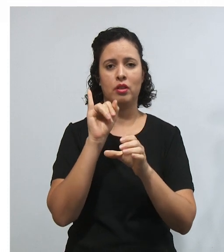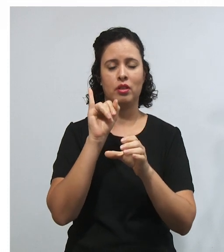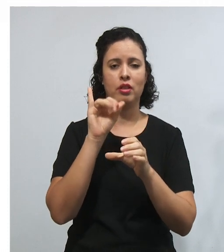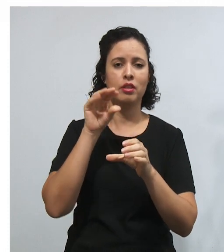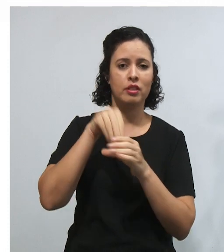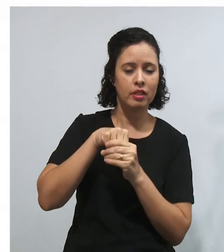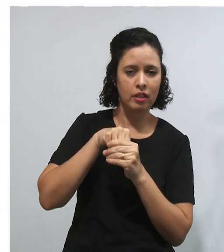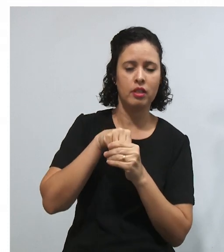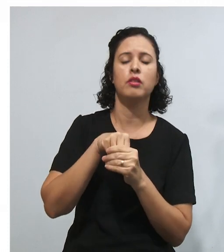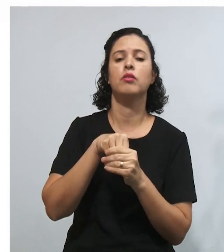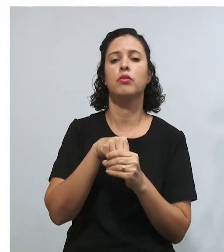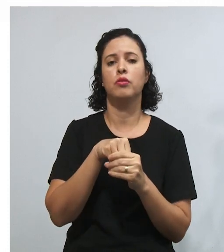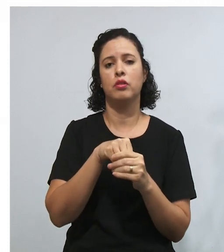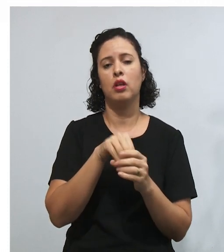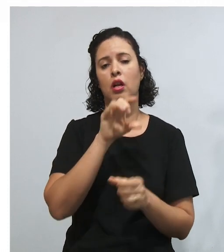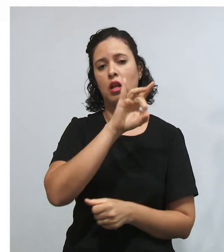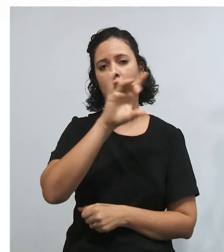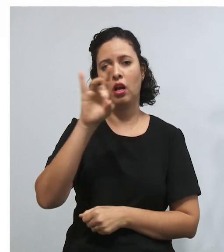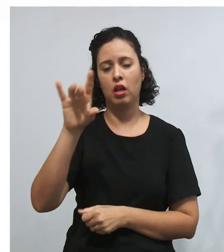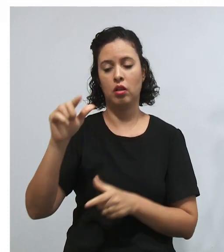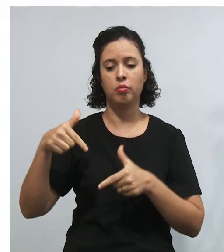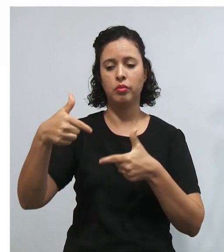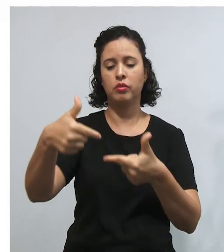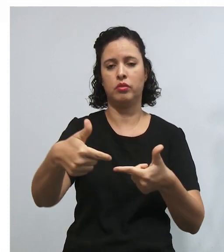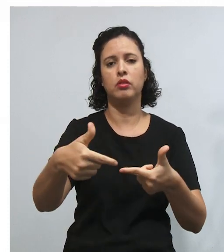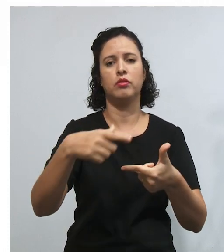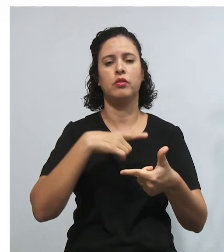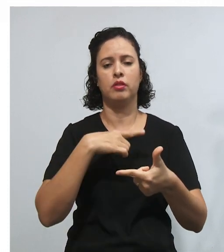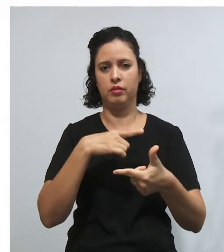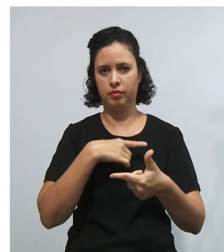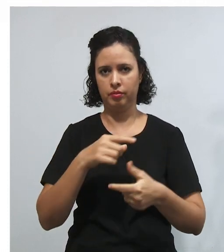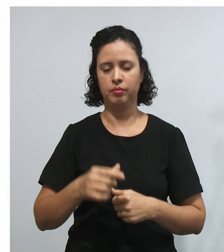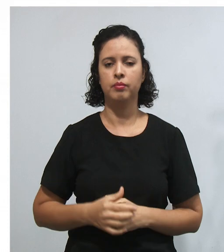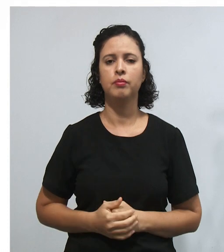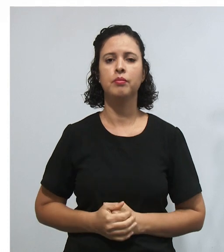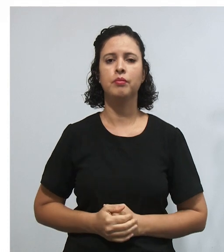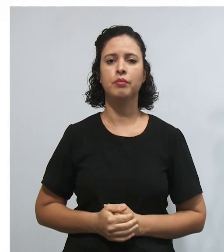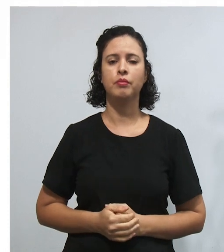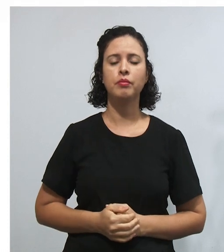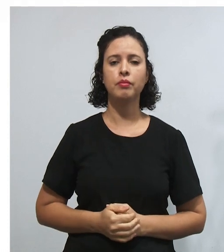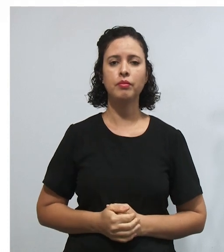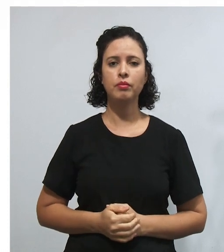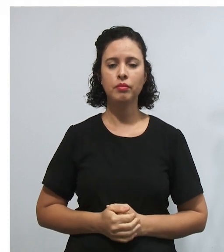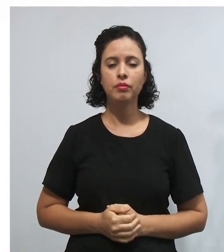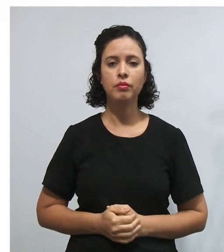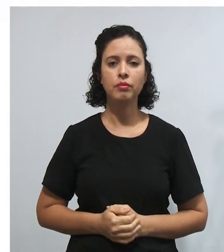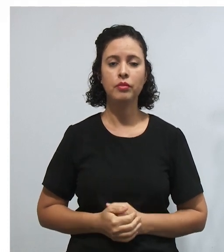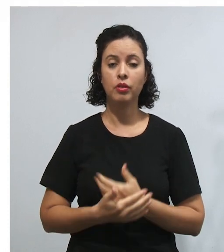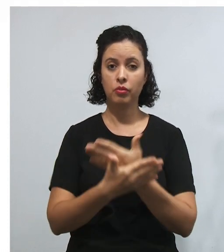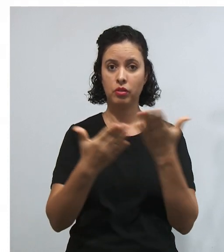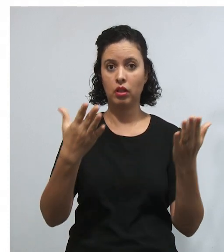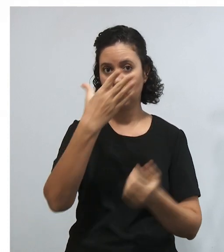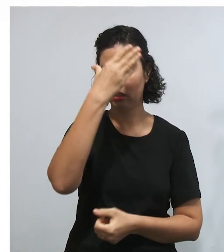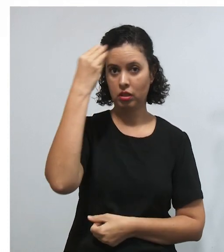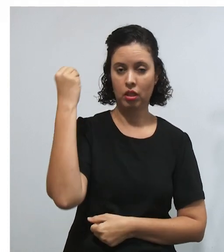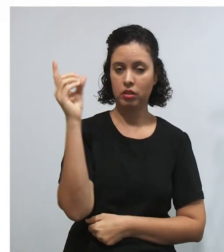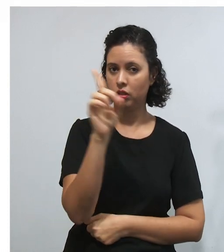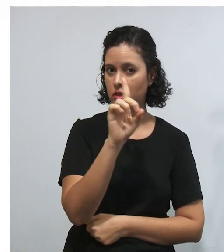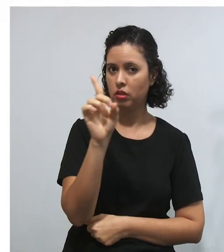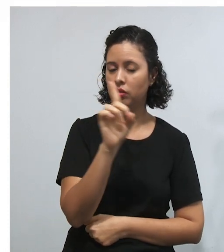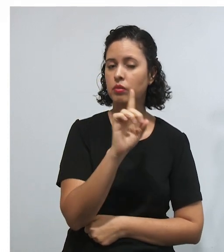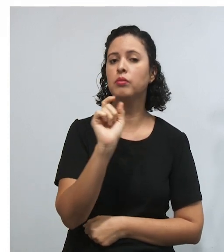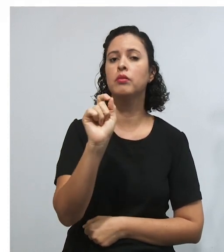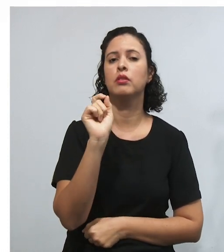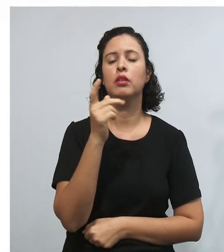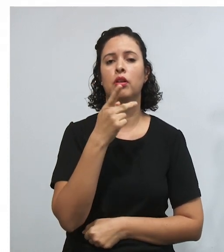poder exercerá sobre os seus próprios atos. Percebam, eu preciso que vocês nunca se esqueçam desse detalhe.